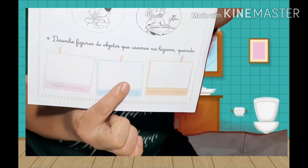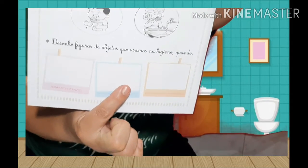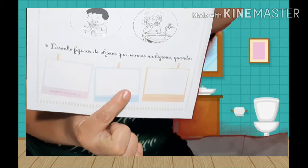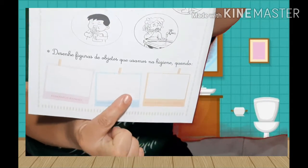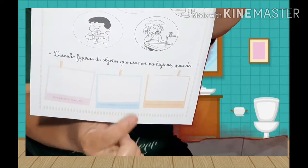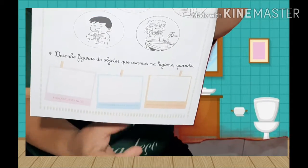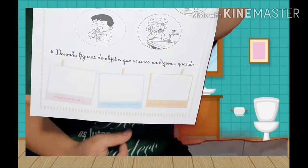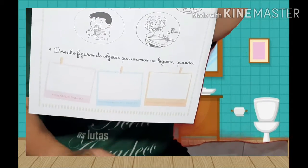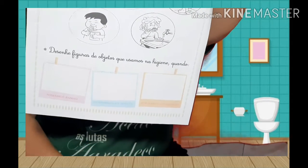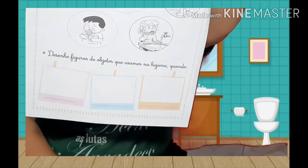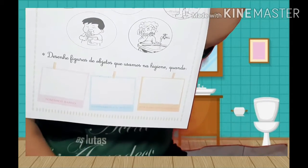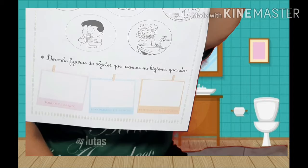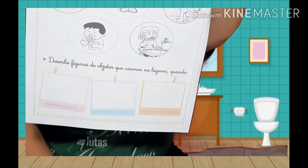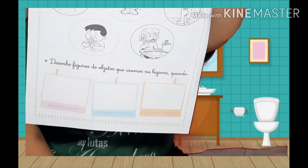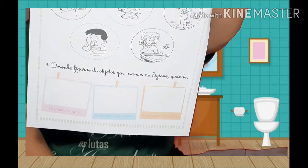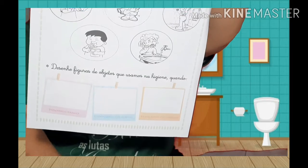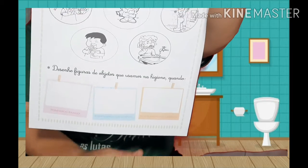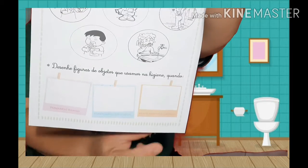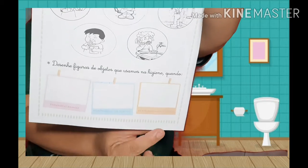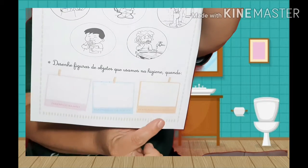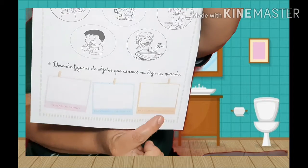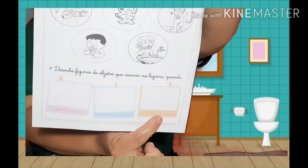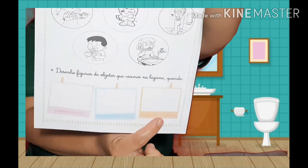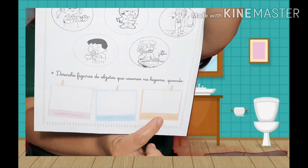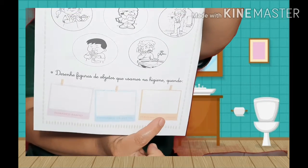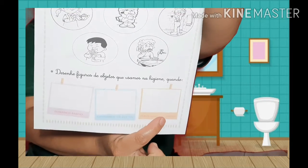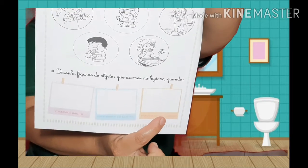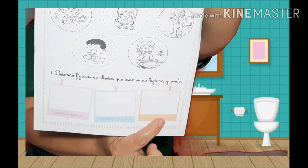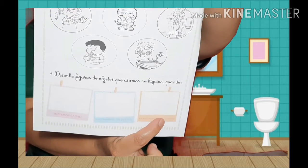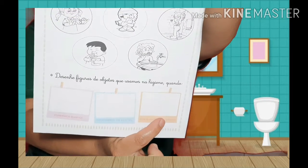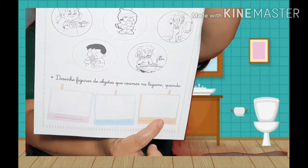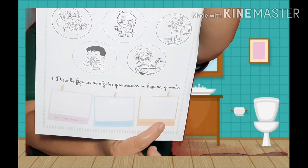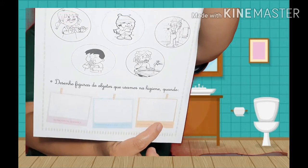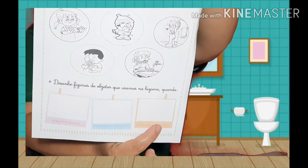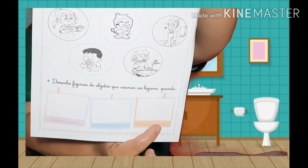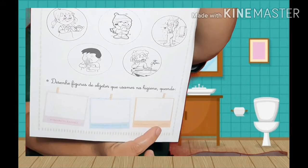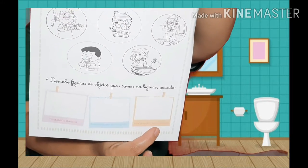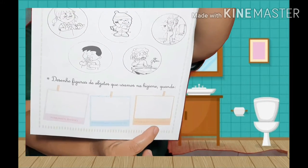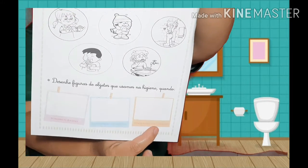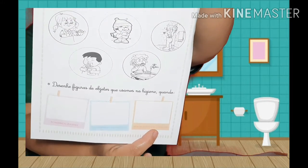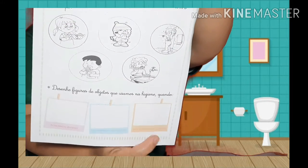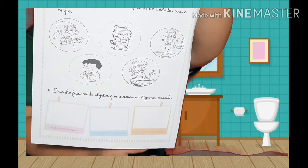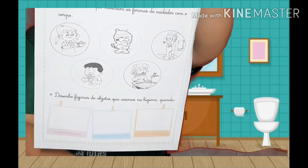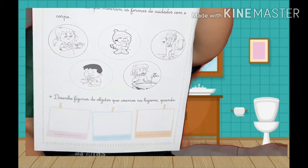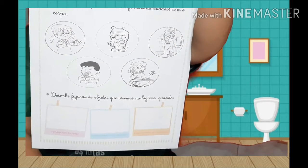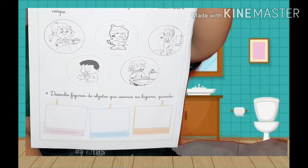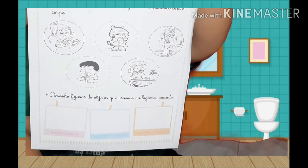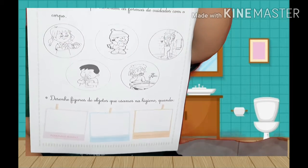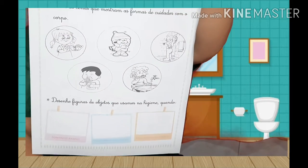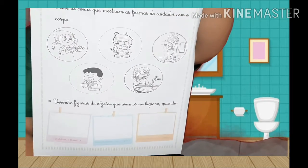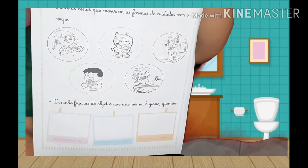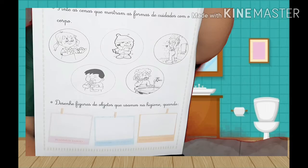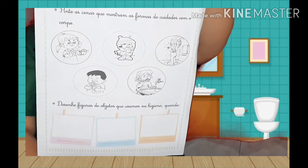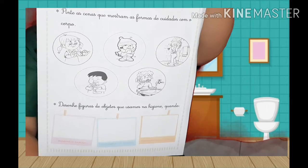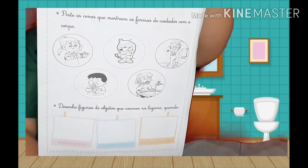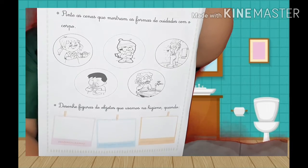creme dental e a escovinha dentária. E aqui no último quadro, você irá